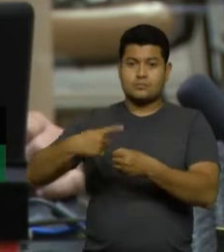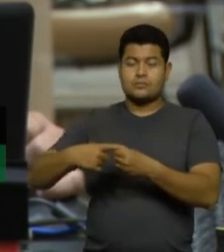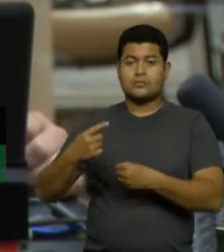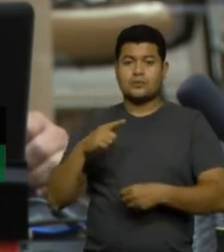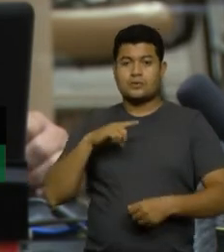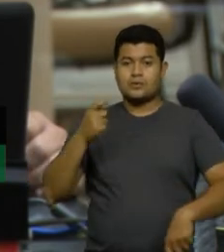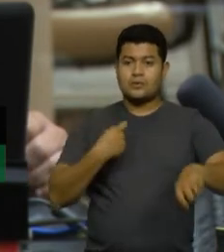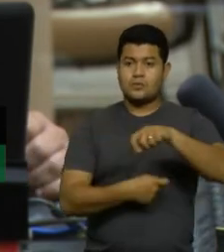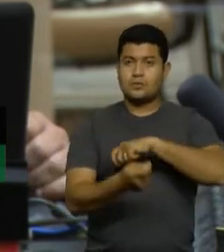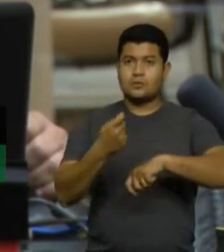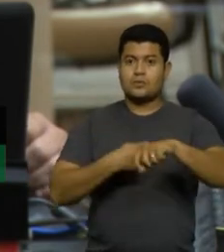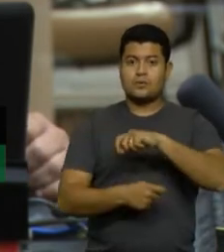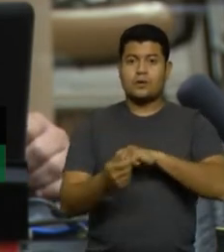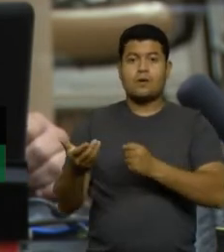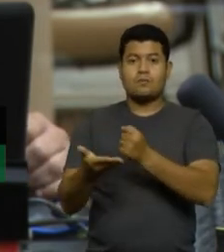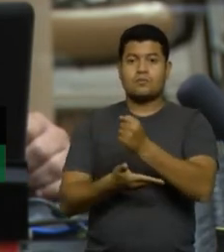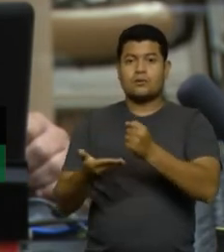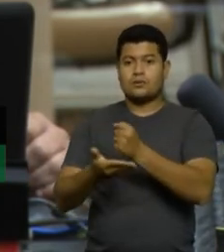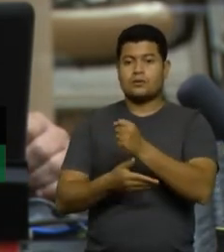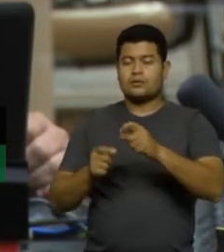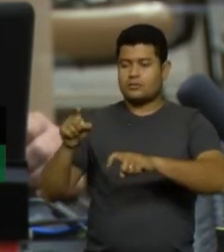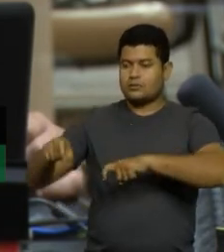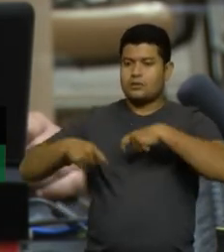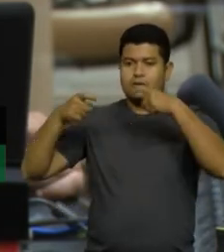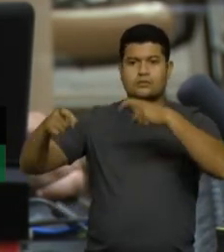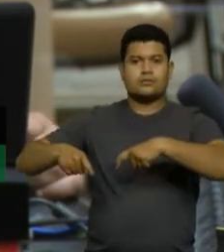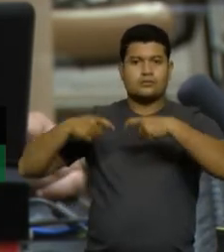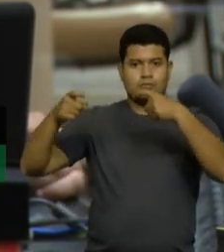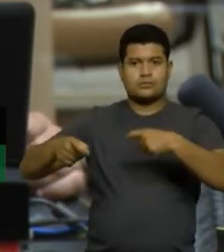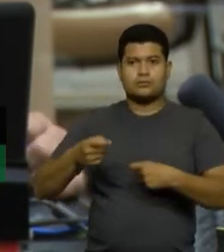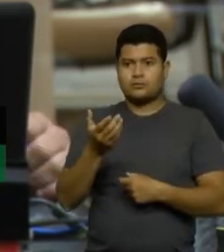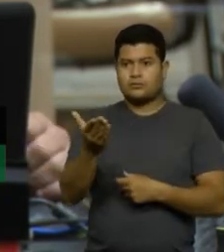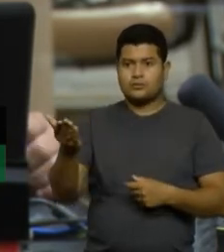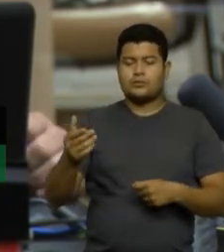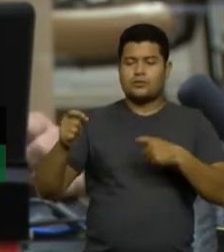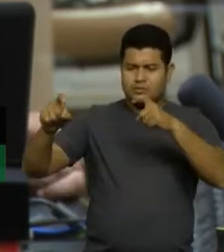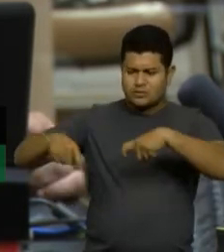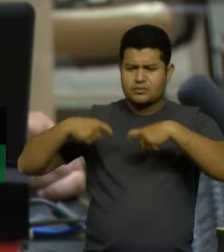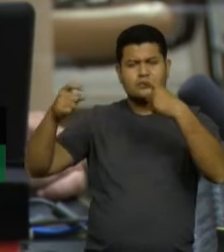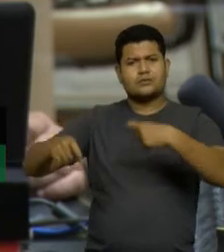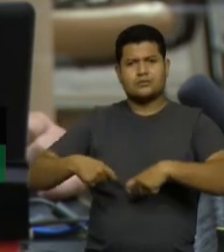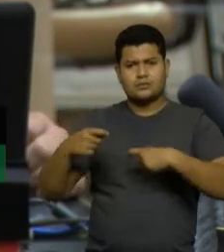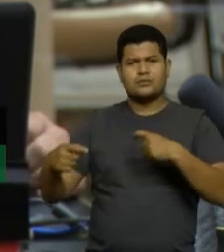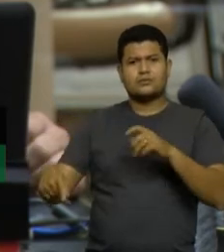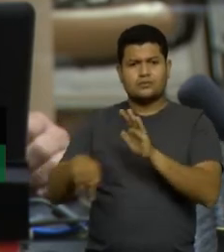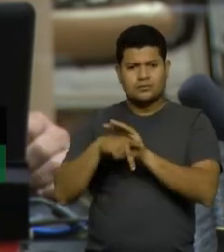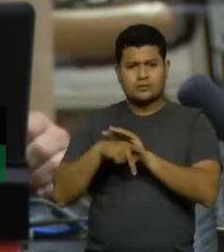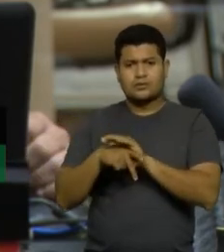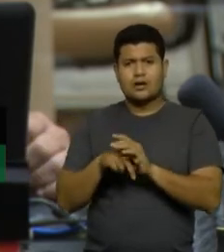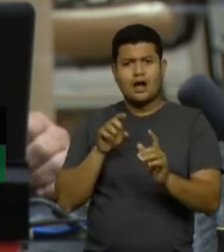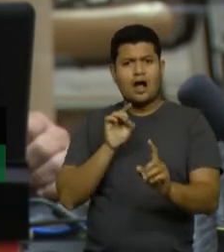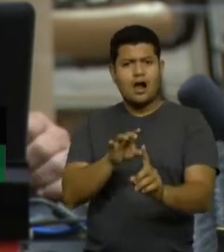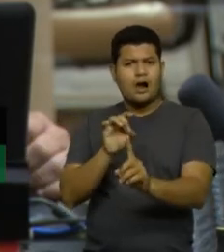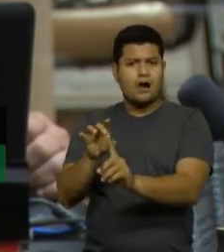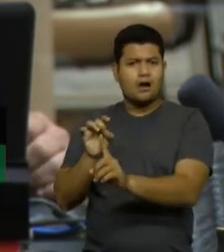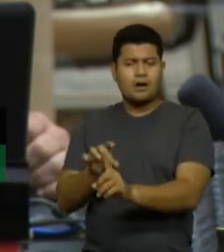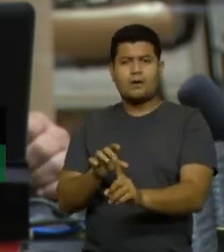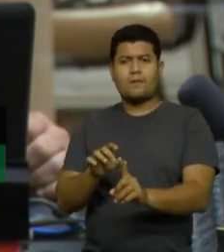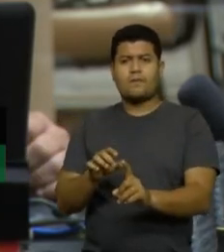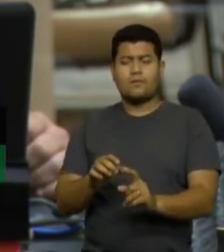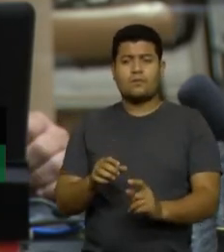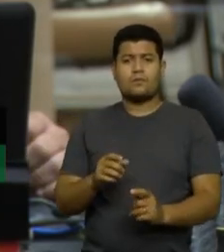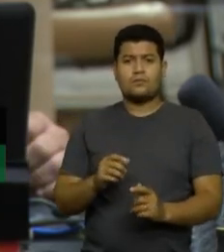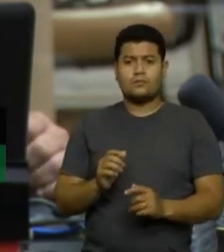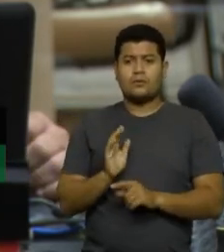praticamente baseada na agricultura. Foram vocês da agricultura cada um de vocês que manteram o Estado de